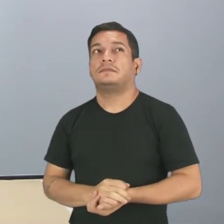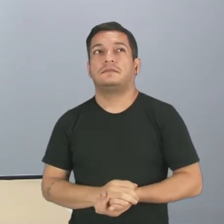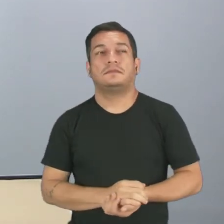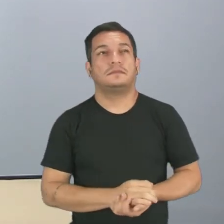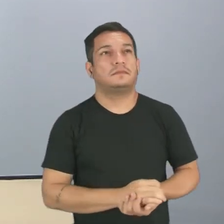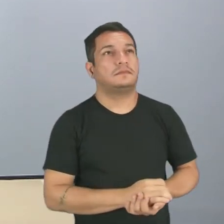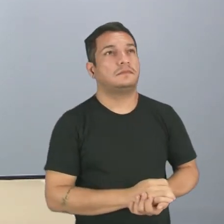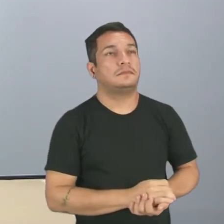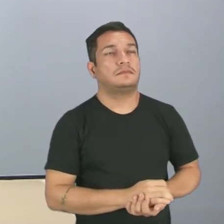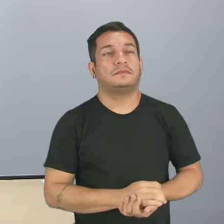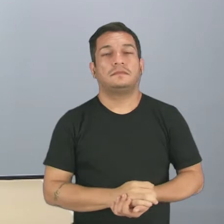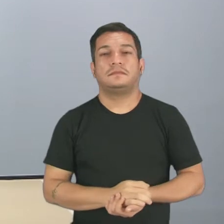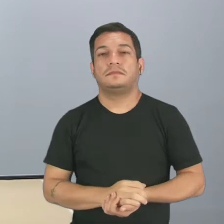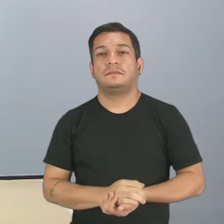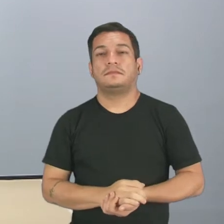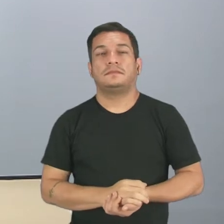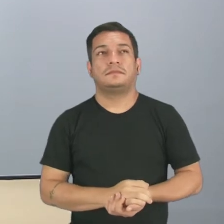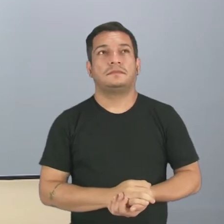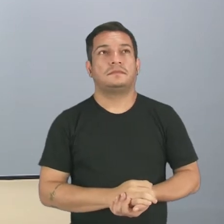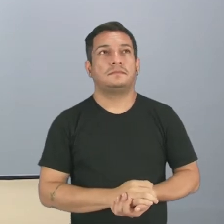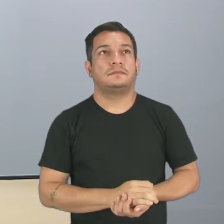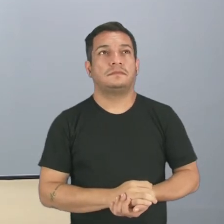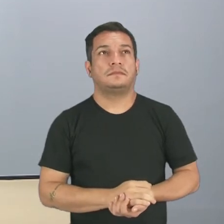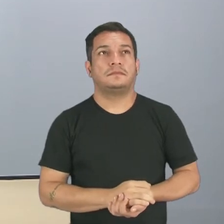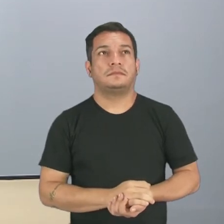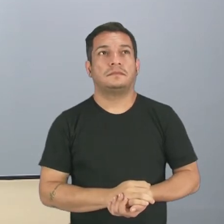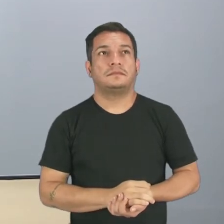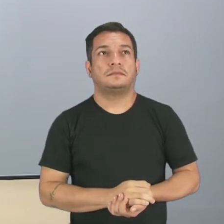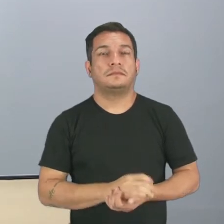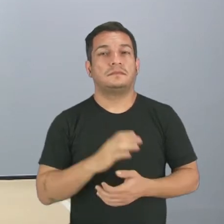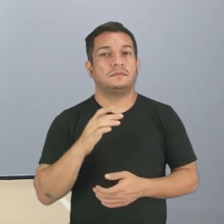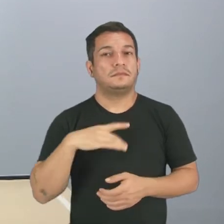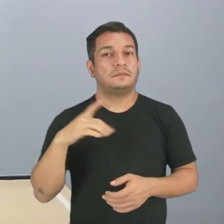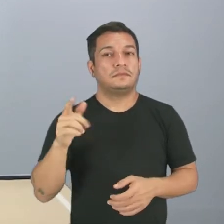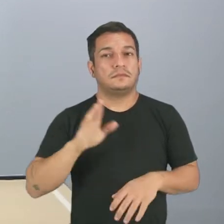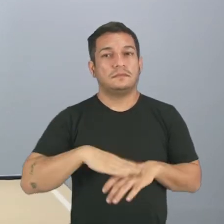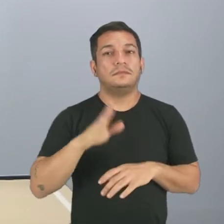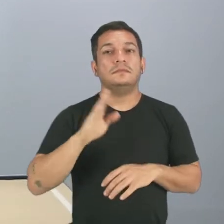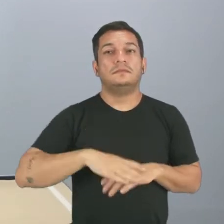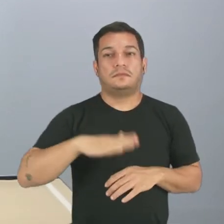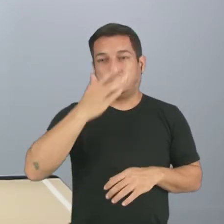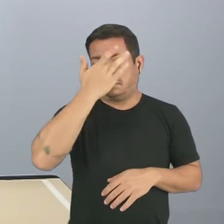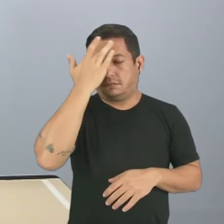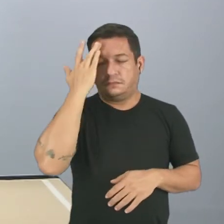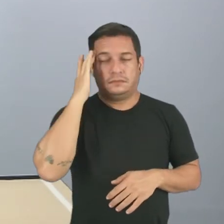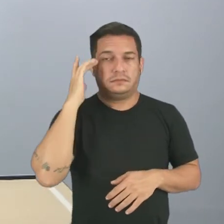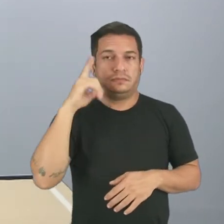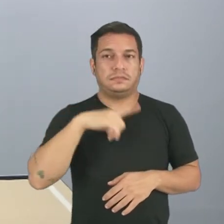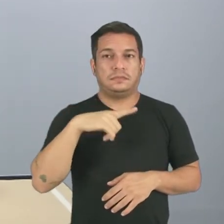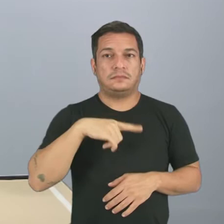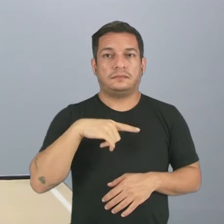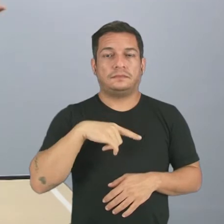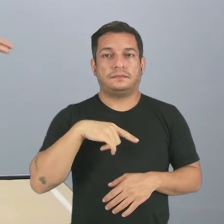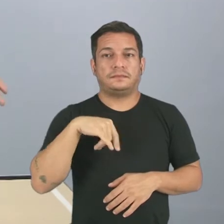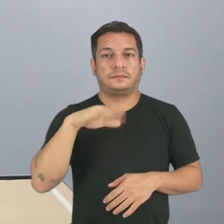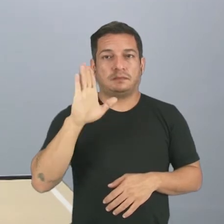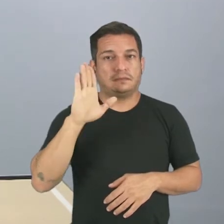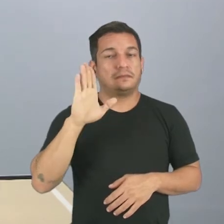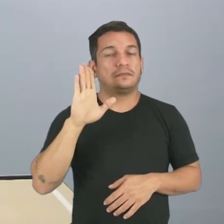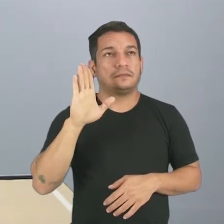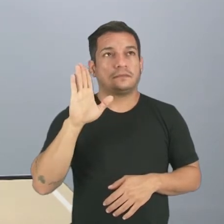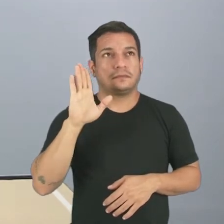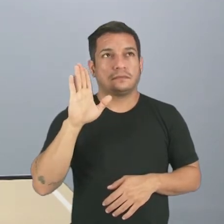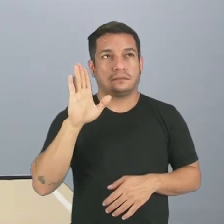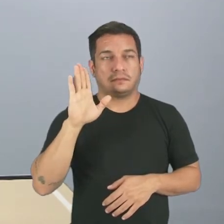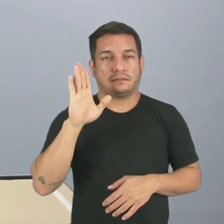Aqui, a torre de pessoas maior é a torre que tem mais